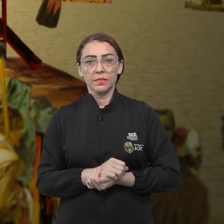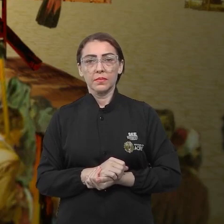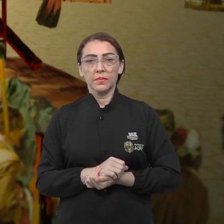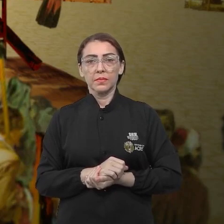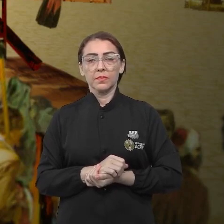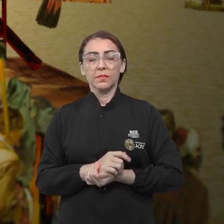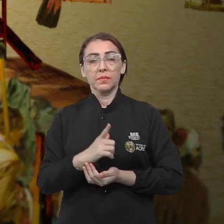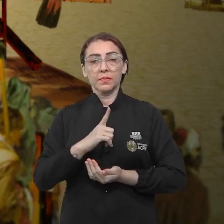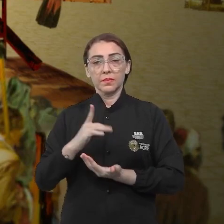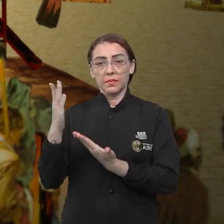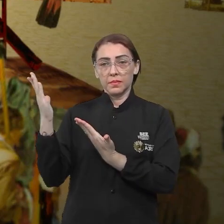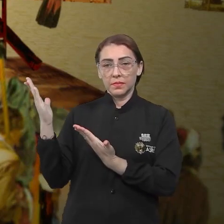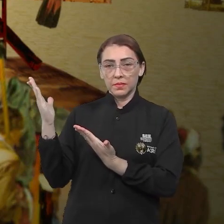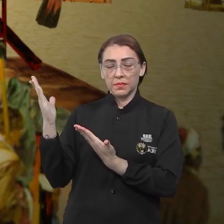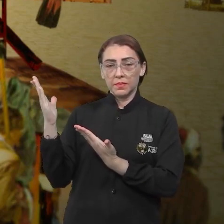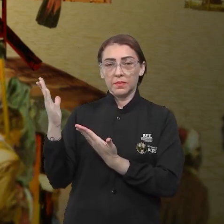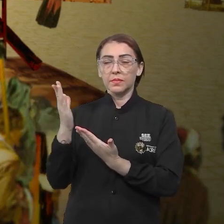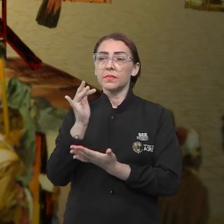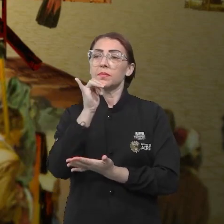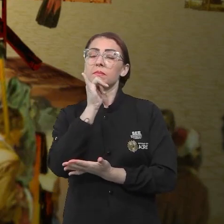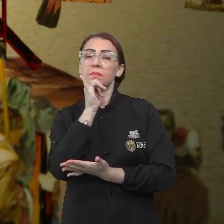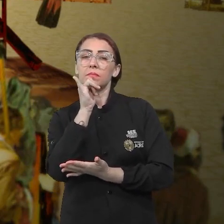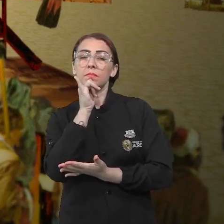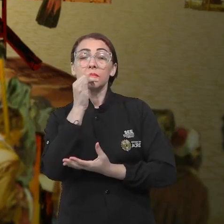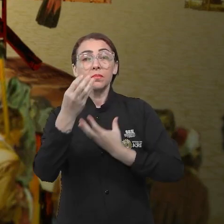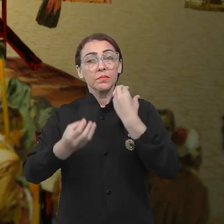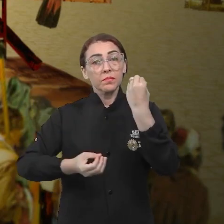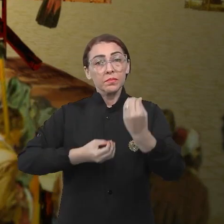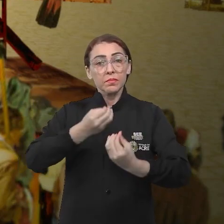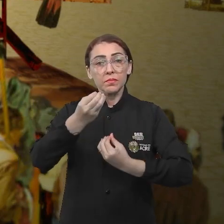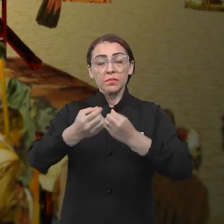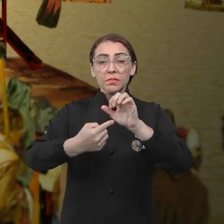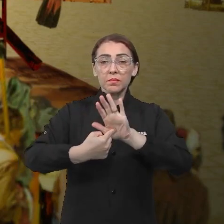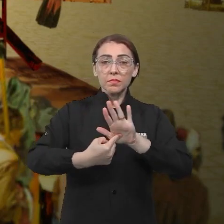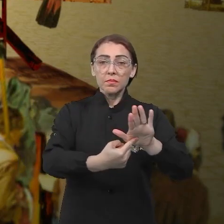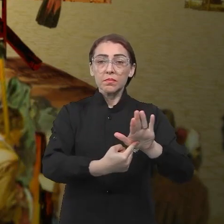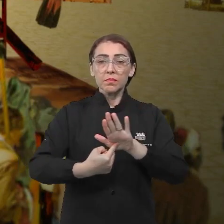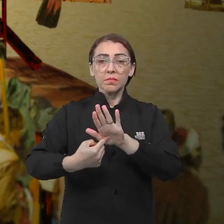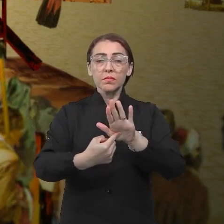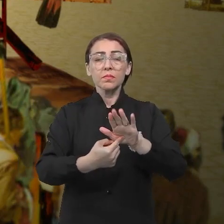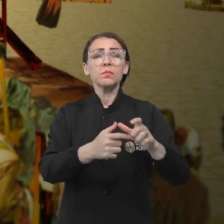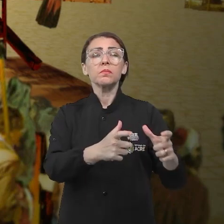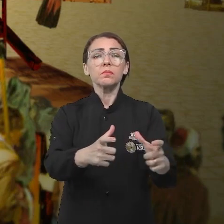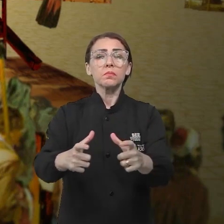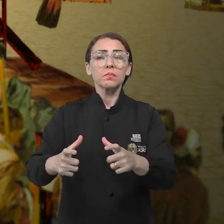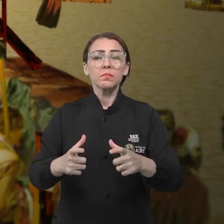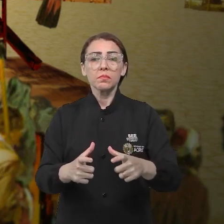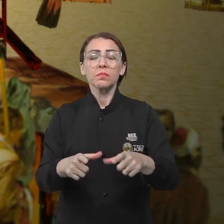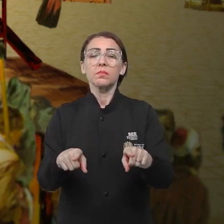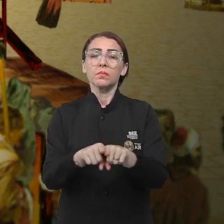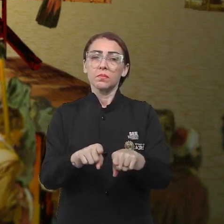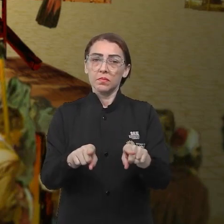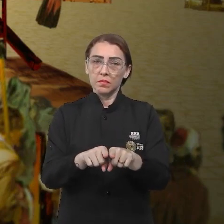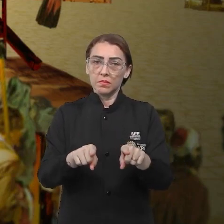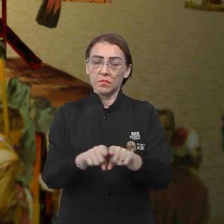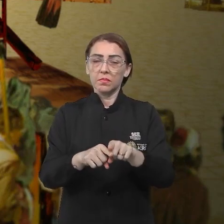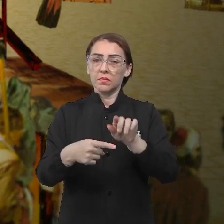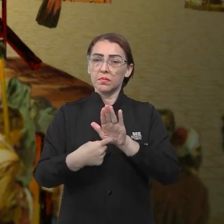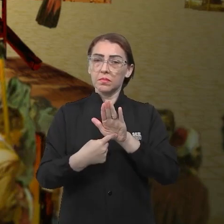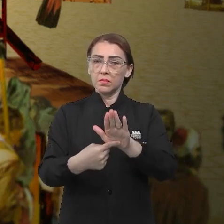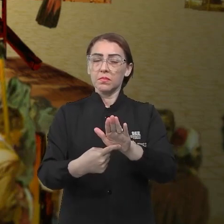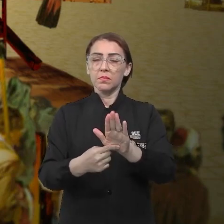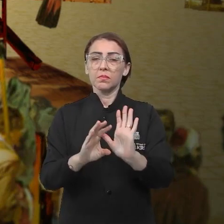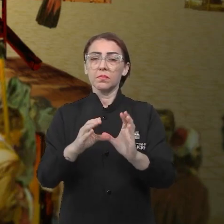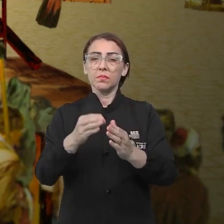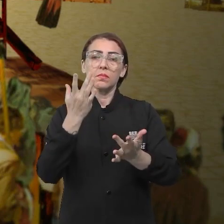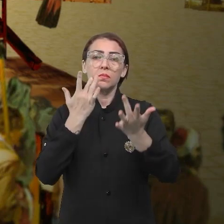Aqui a gente tem um exemplo, né, de como que eram apresentados, em que espaço arquitetônico eram apresentadas essas